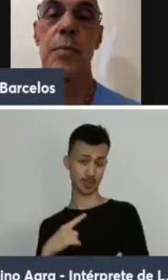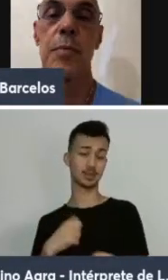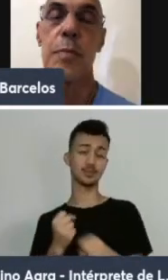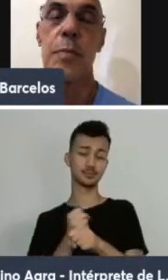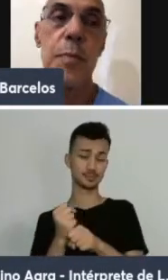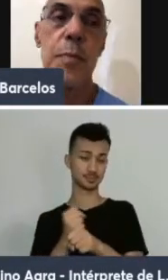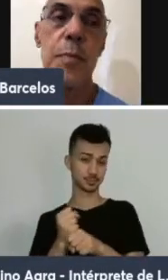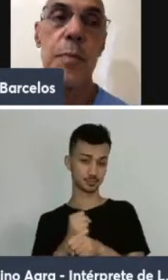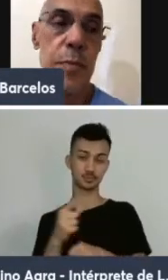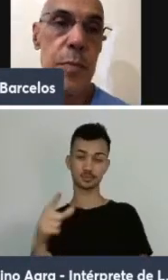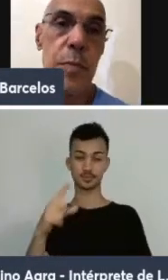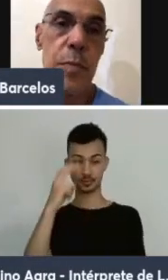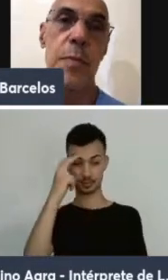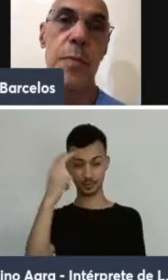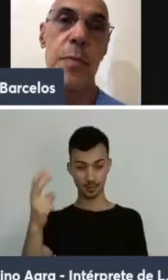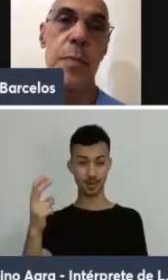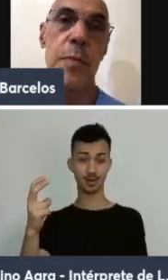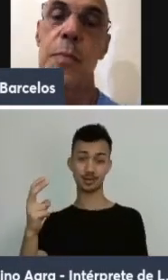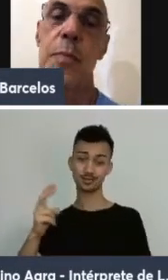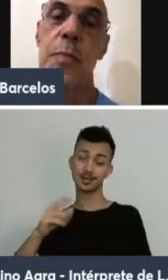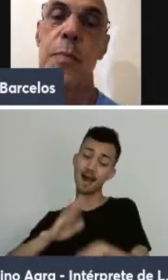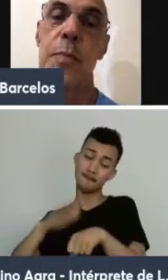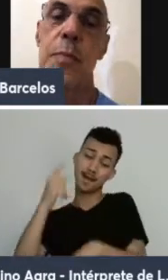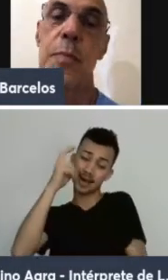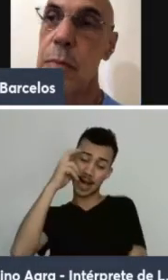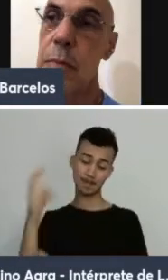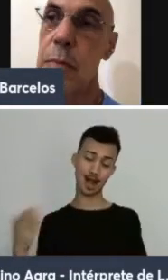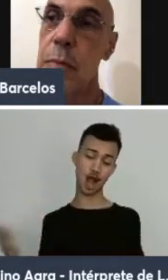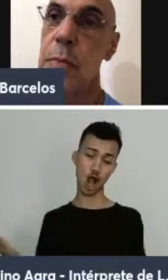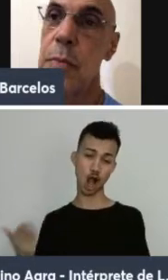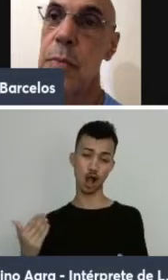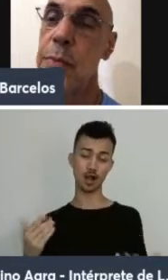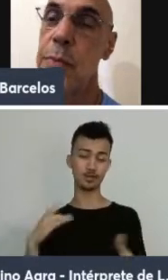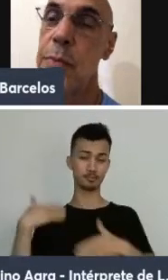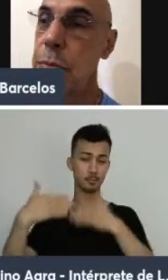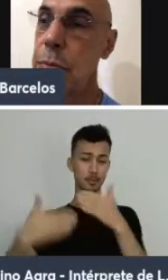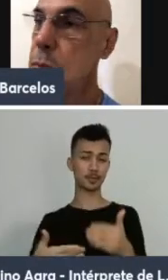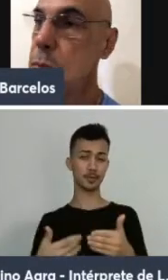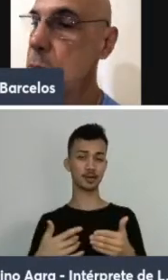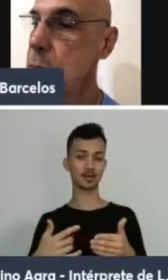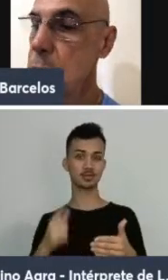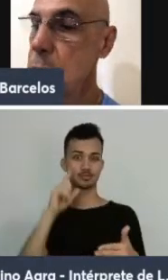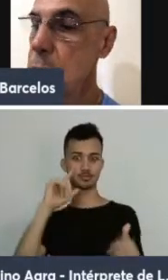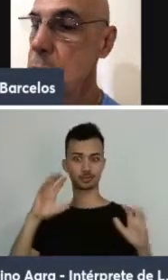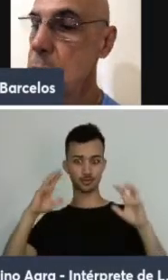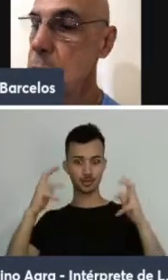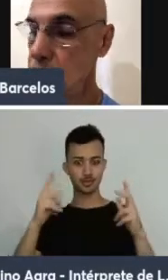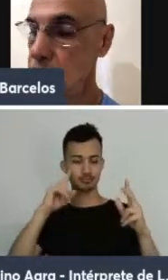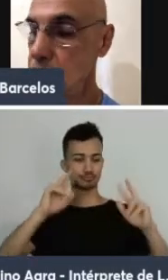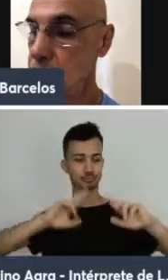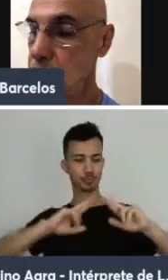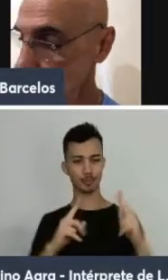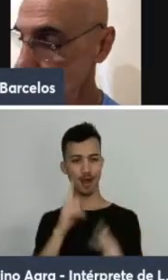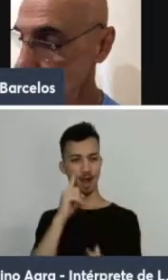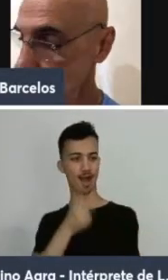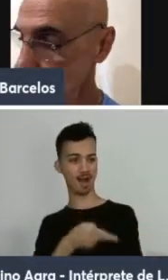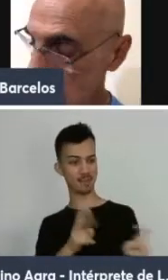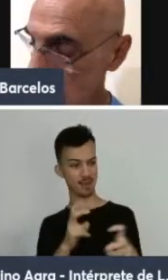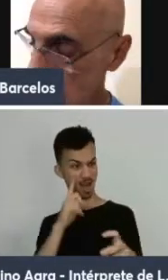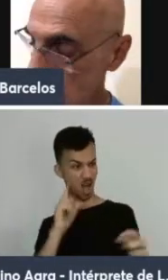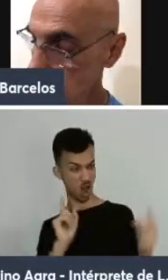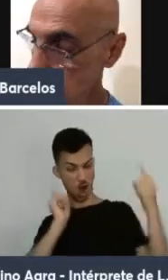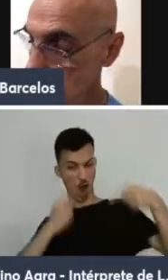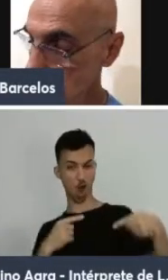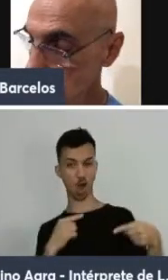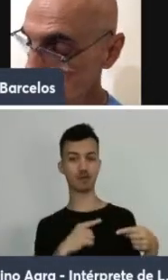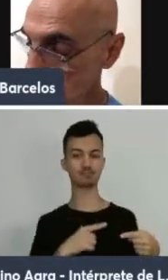mais espertamente do que a ditadura fez na época, para criar um cenário de inimigo. Que a pessoa